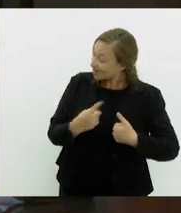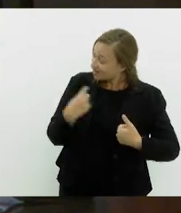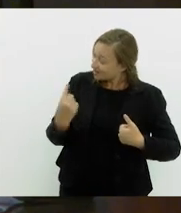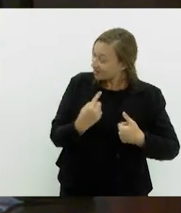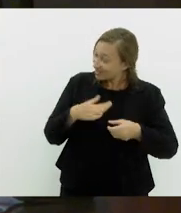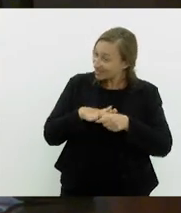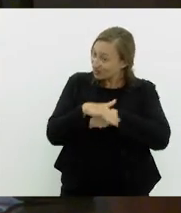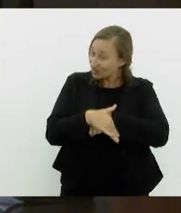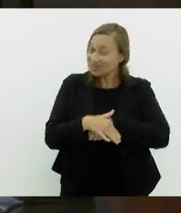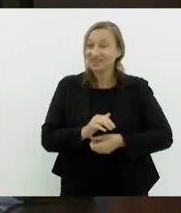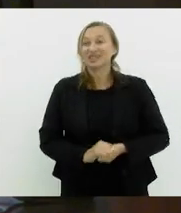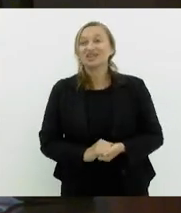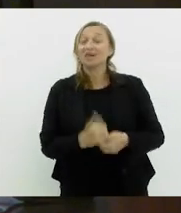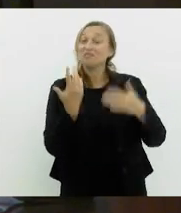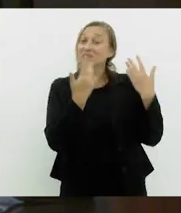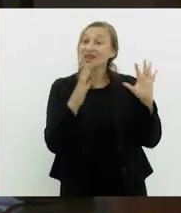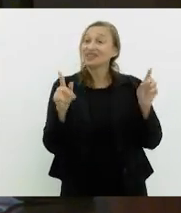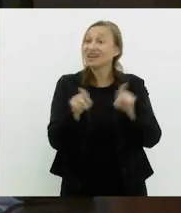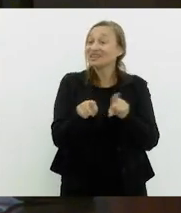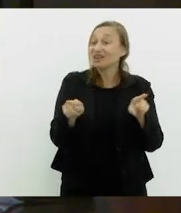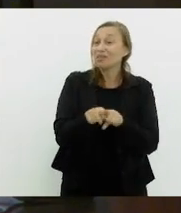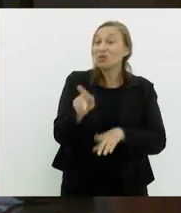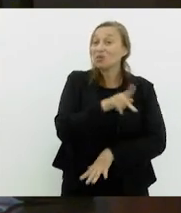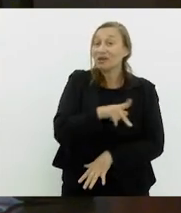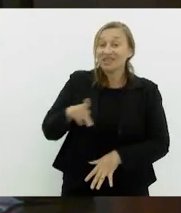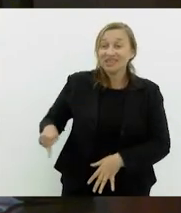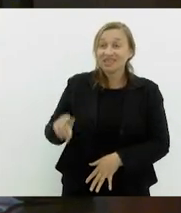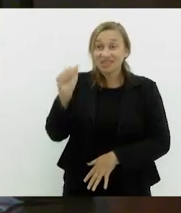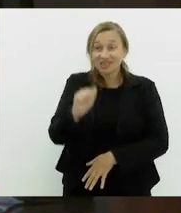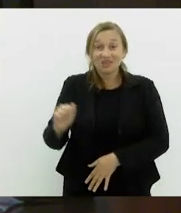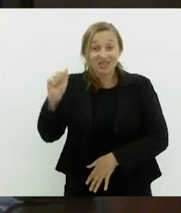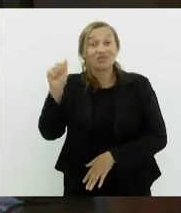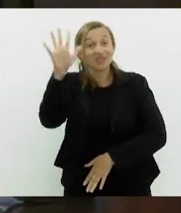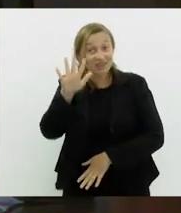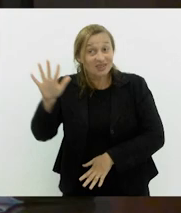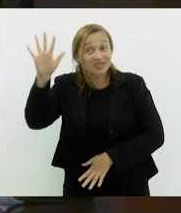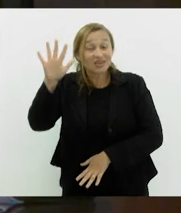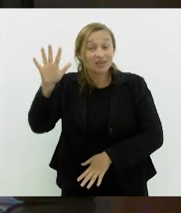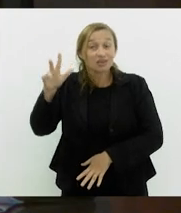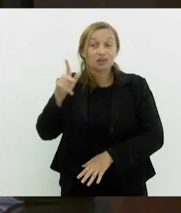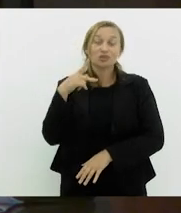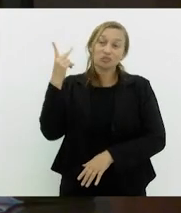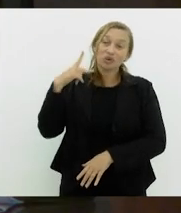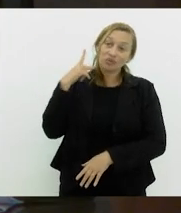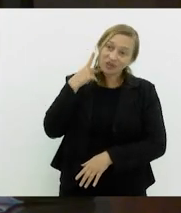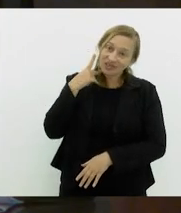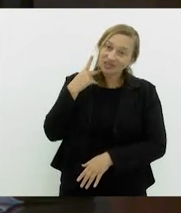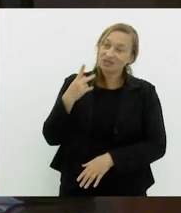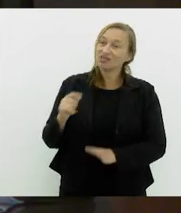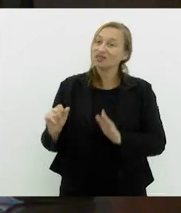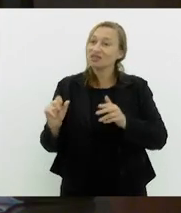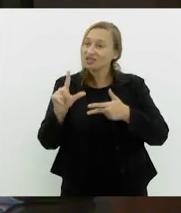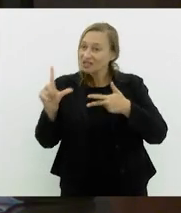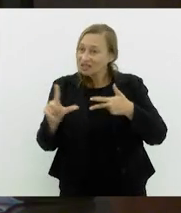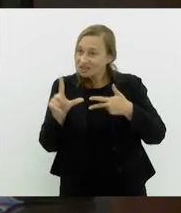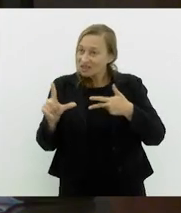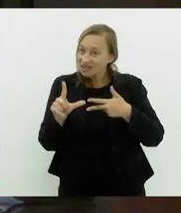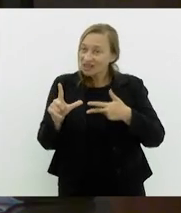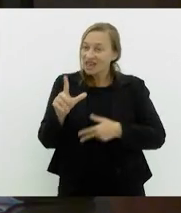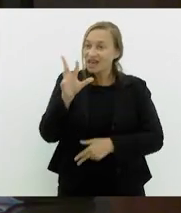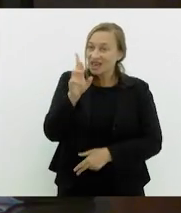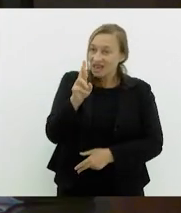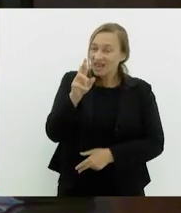noite. E saudar também o presidente da Associação Nacional dos Procuradores Legislativos, Ricardo